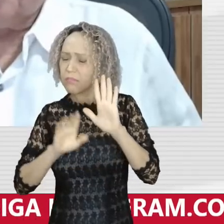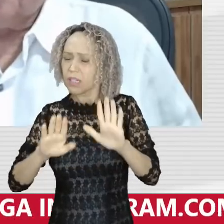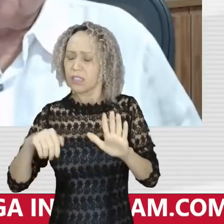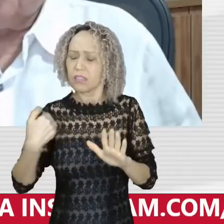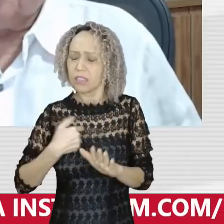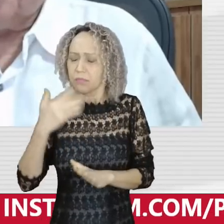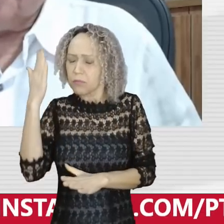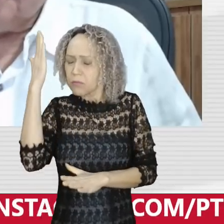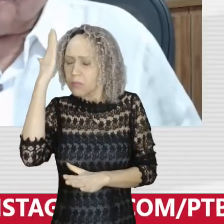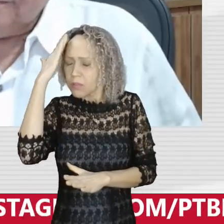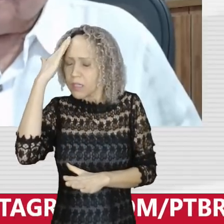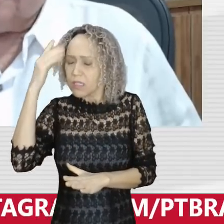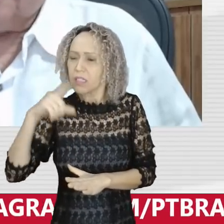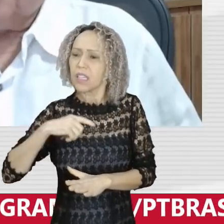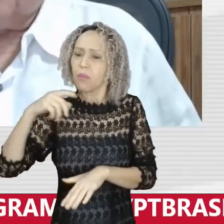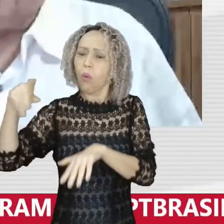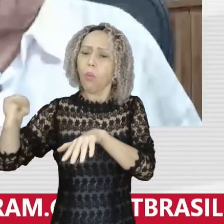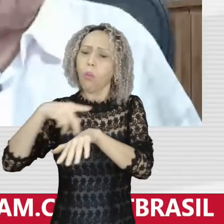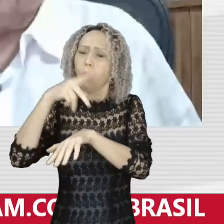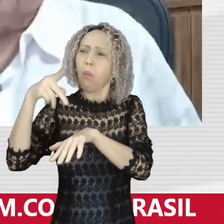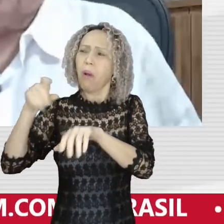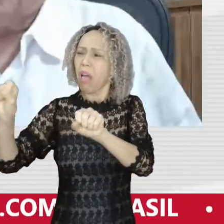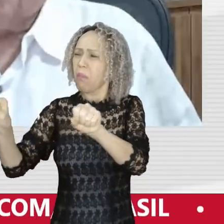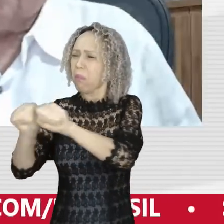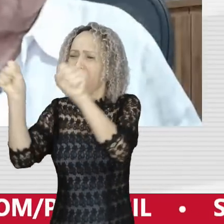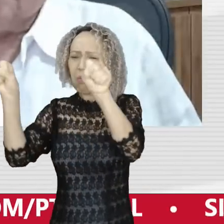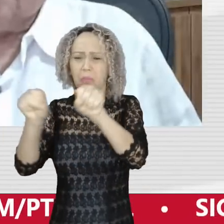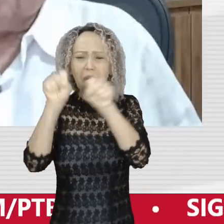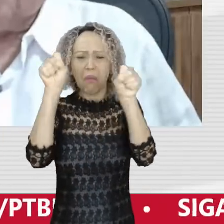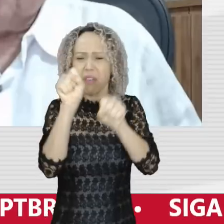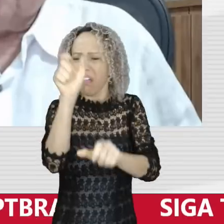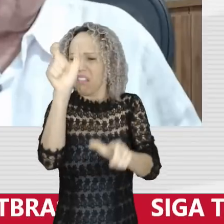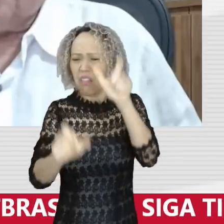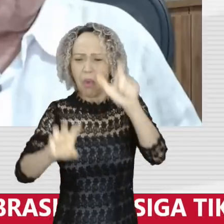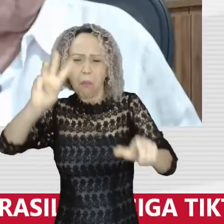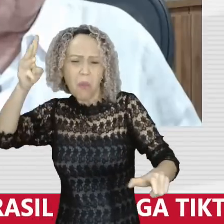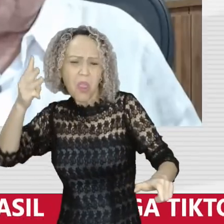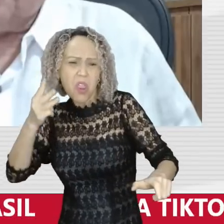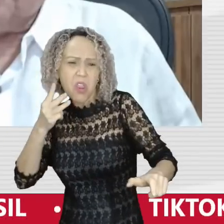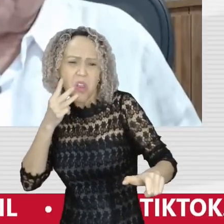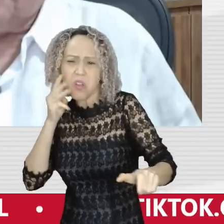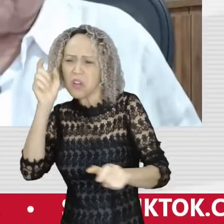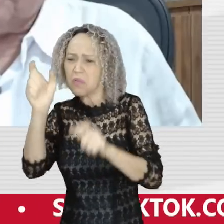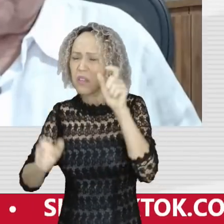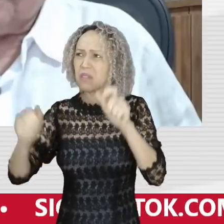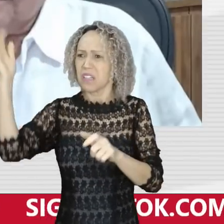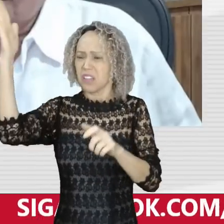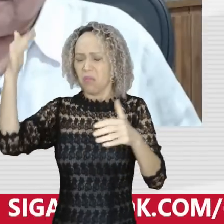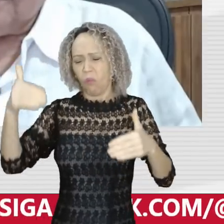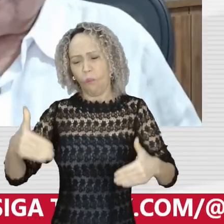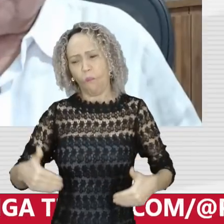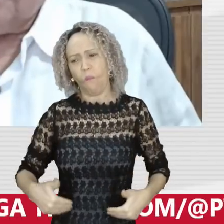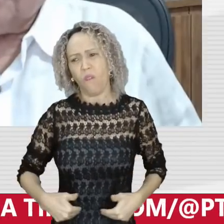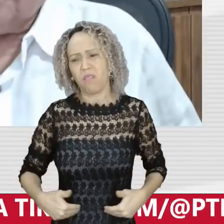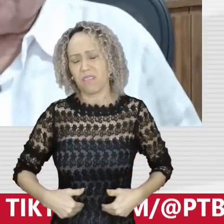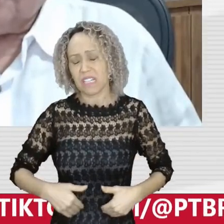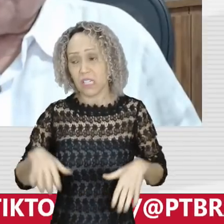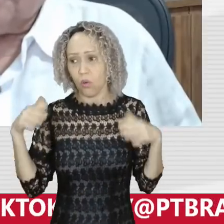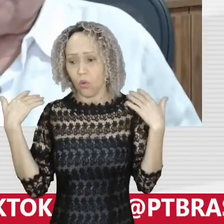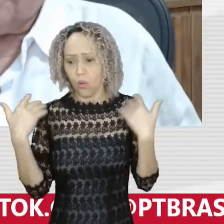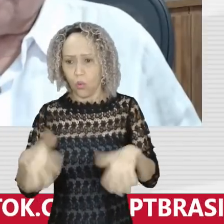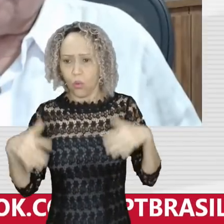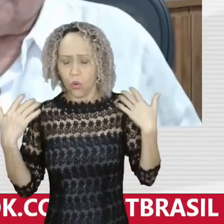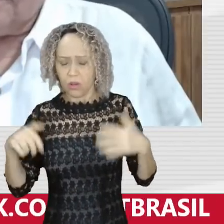temos um país destruído, que temos milhões de brasileiros passando fome, e que tudo é urgente, e que nós teremos que achar o